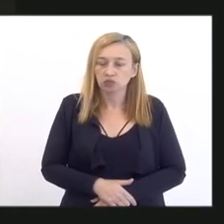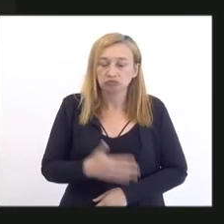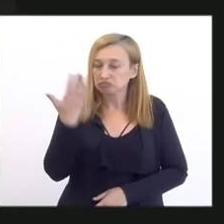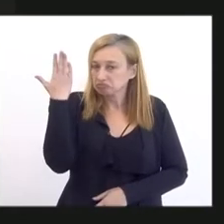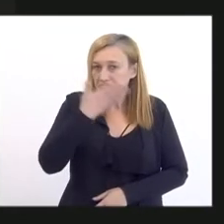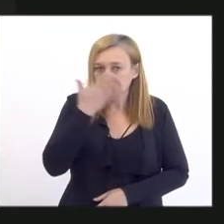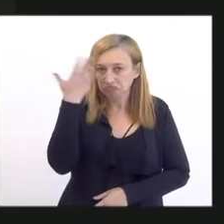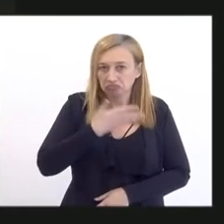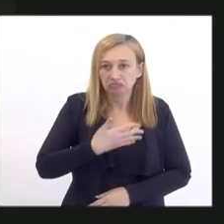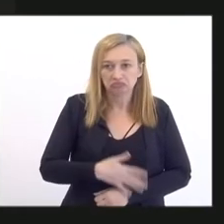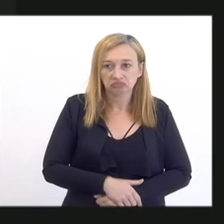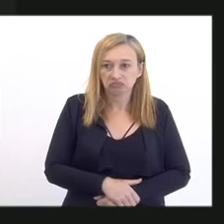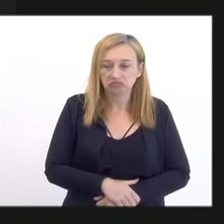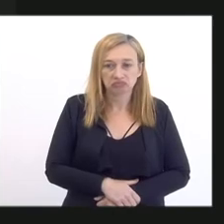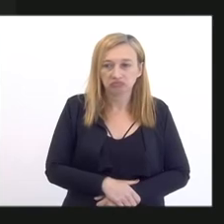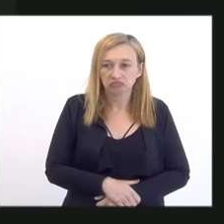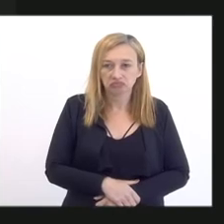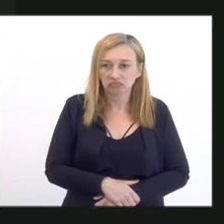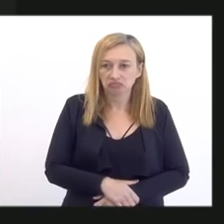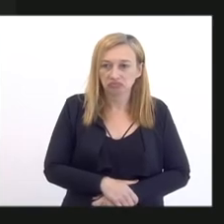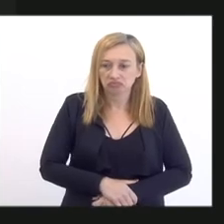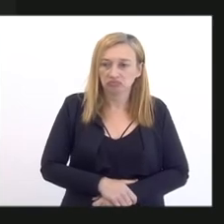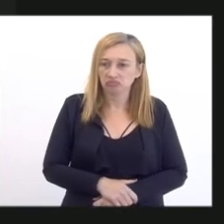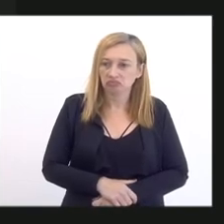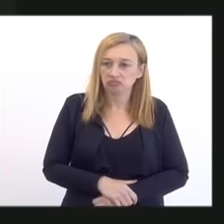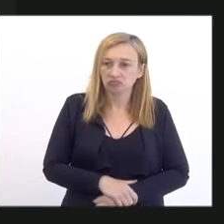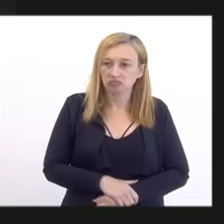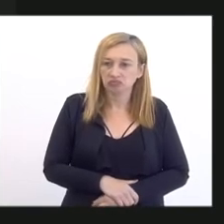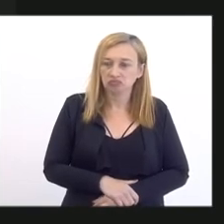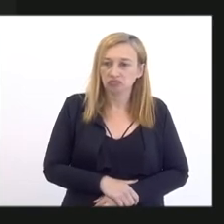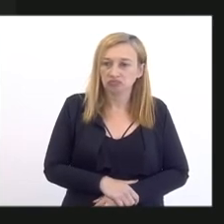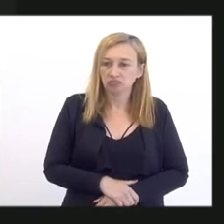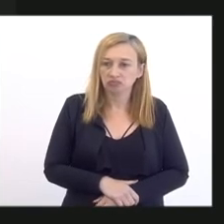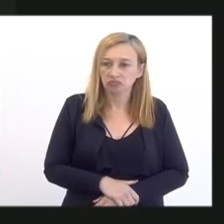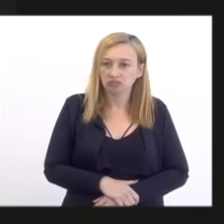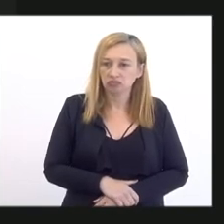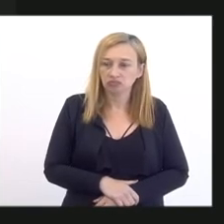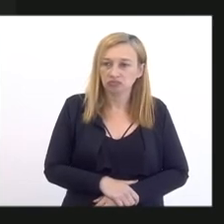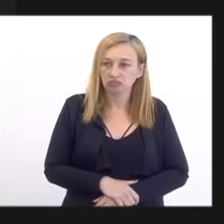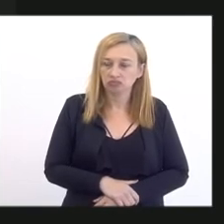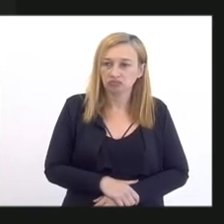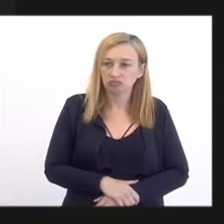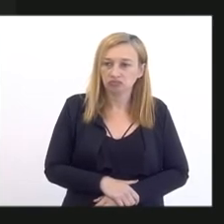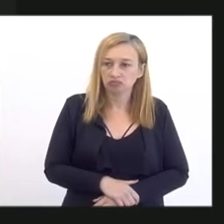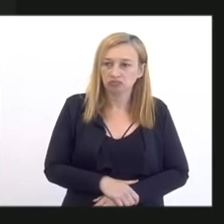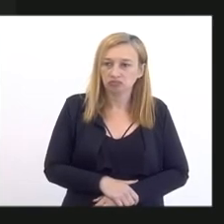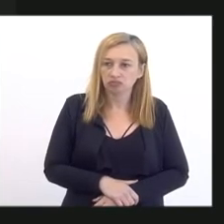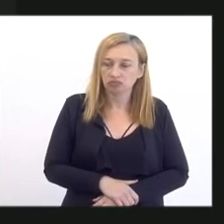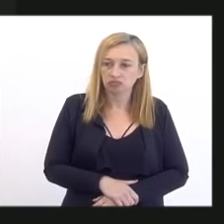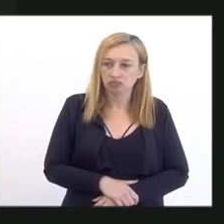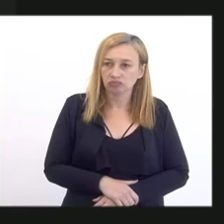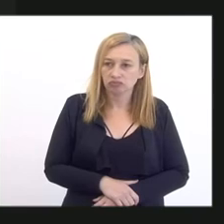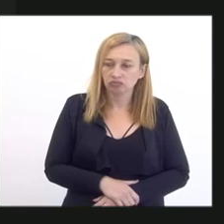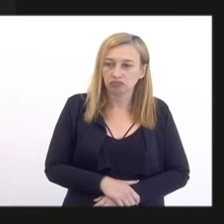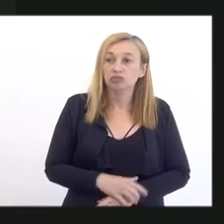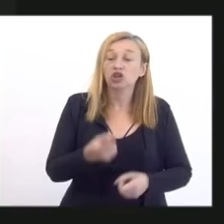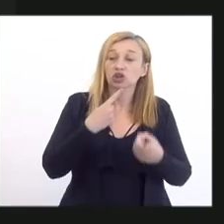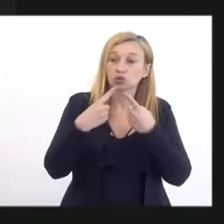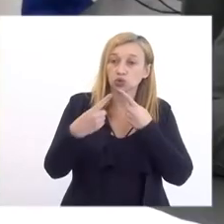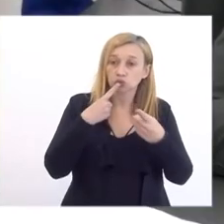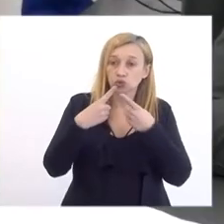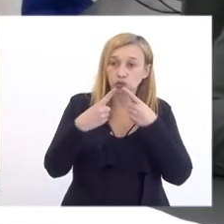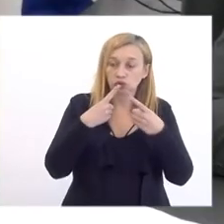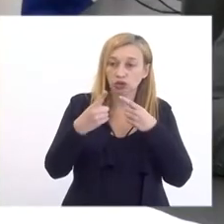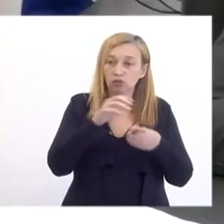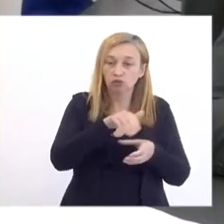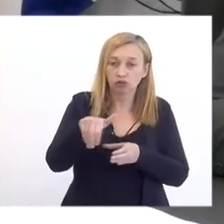algum óbice aí? Não, nenhum problema. Então, em discussão,